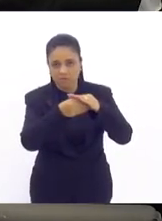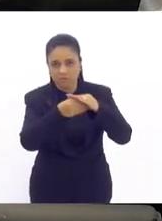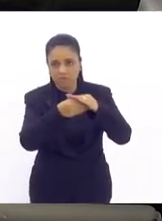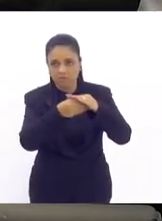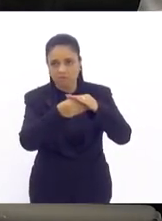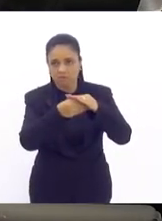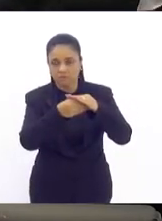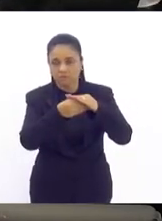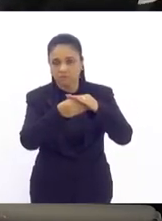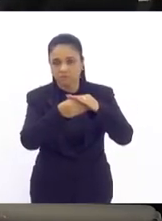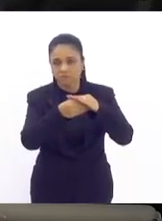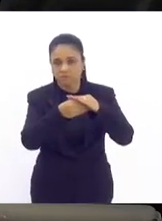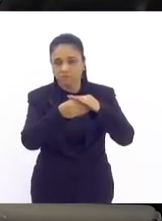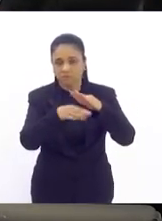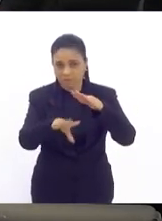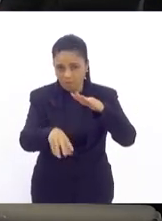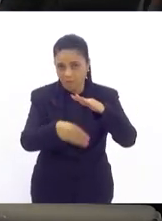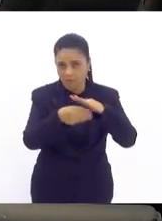perfeito